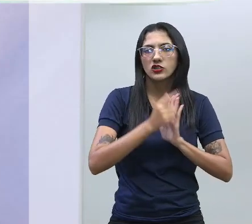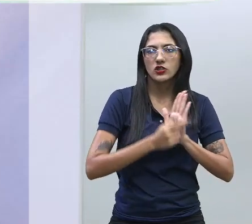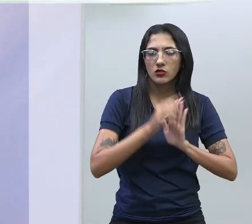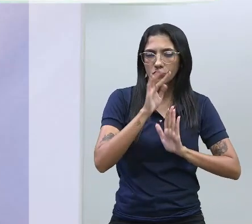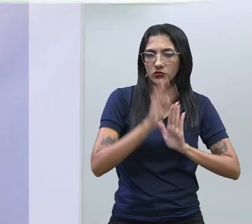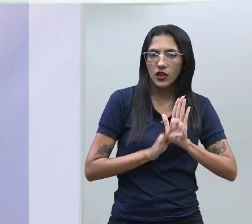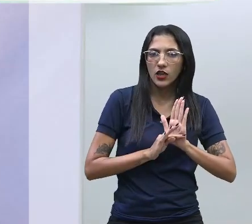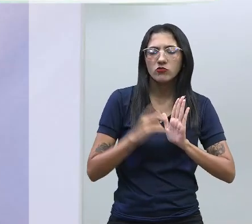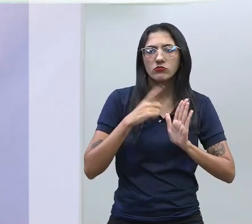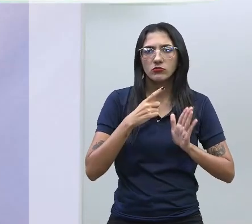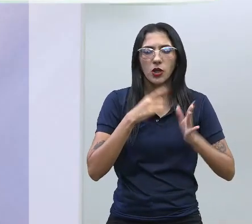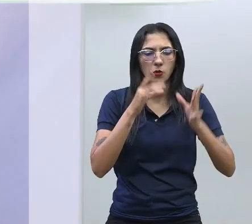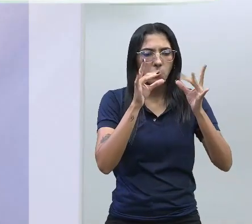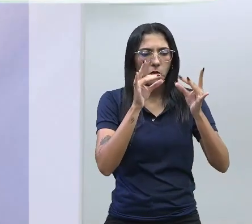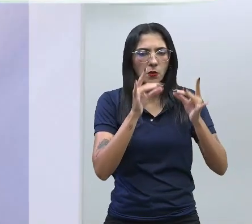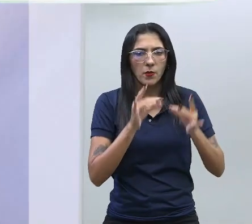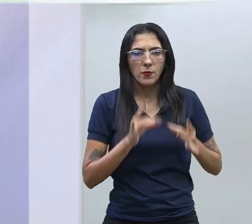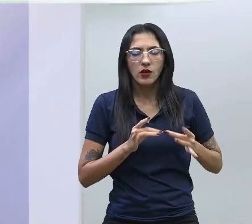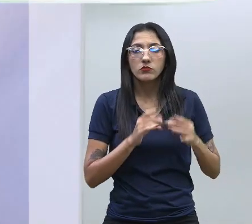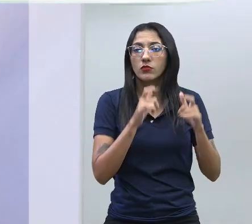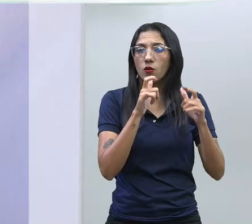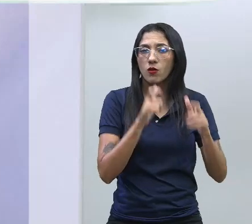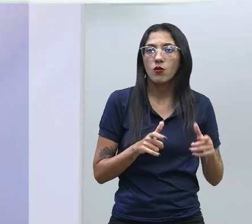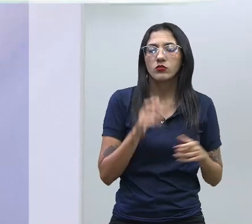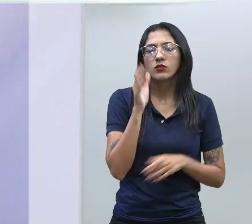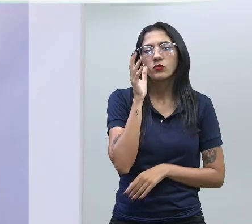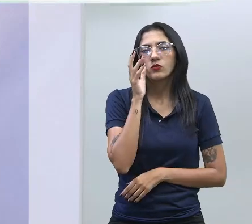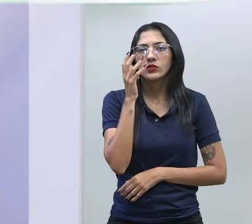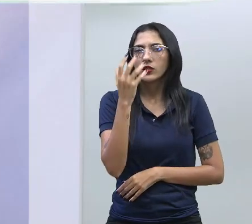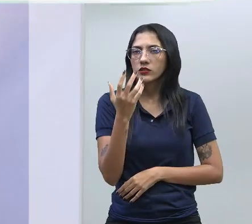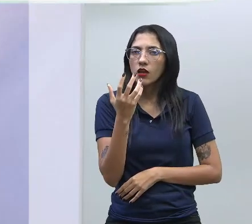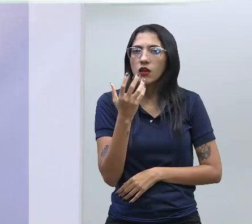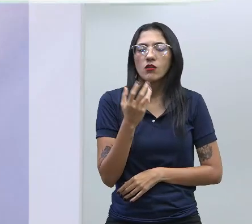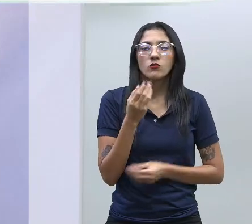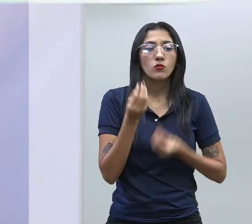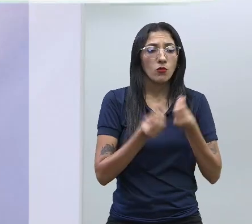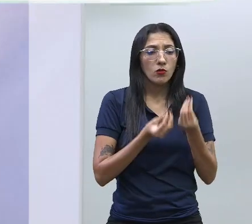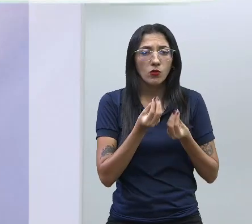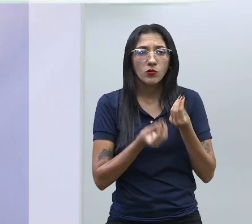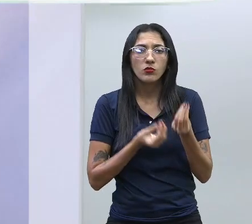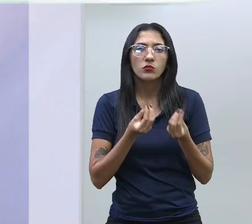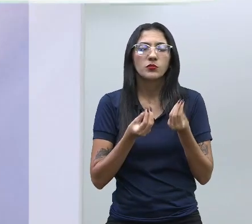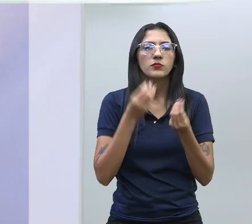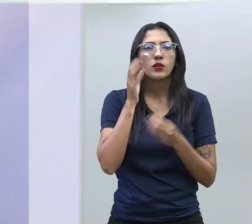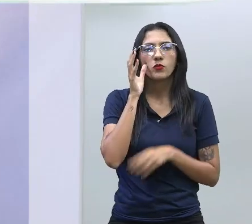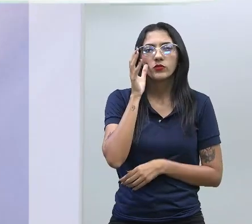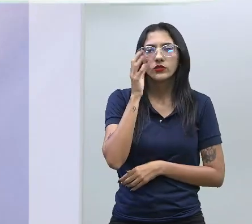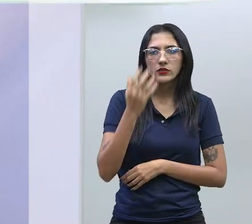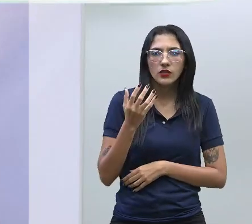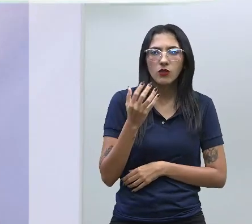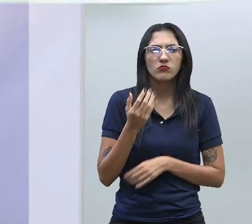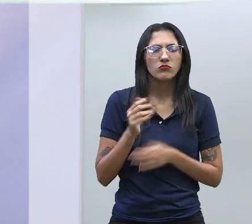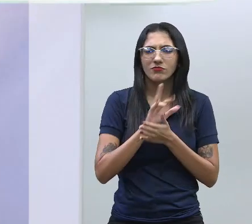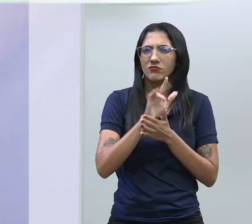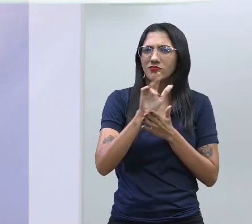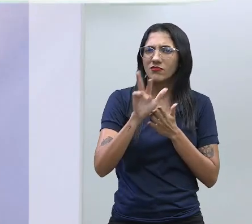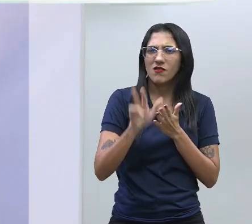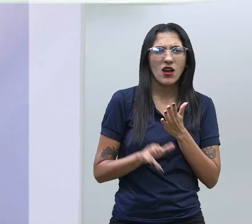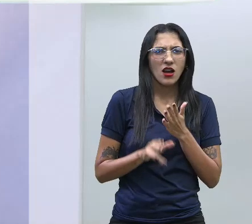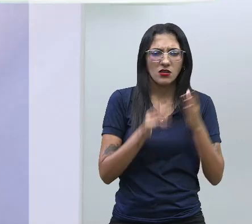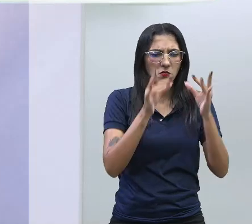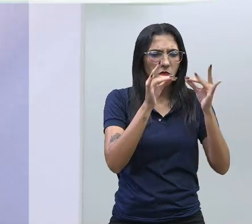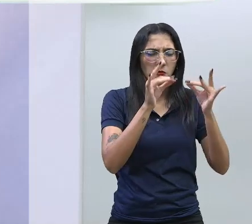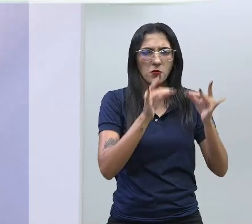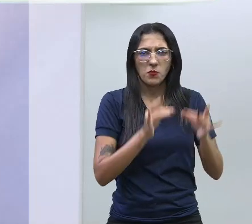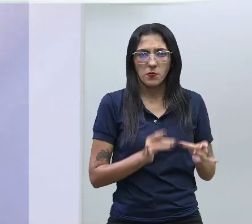encontrar descrição do lugar onde aconteceu, da forma como aconteceu, vários tipos de